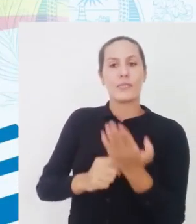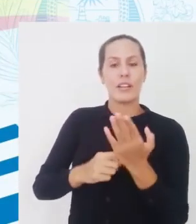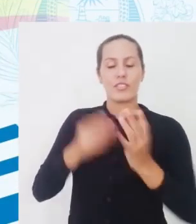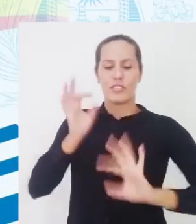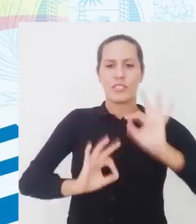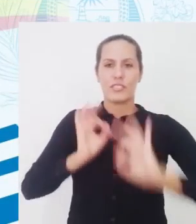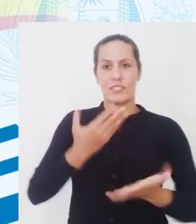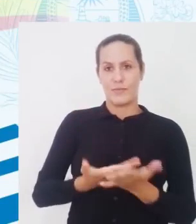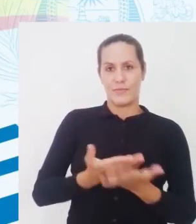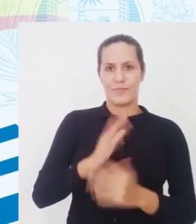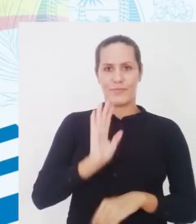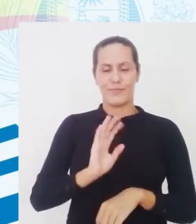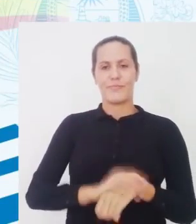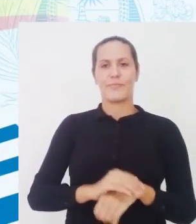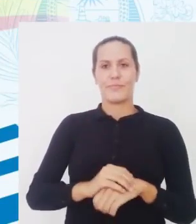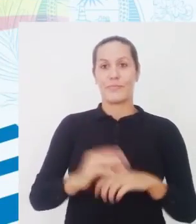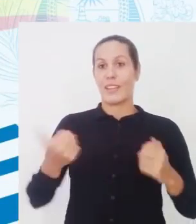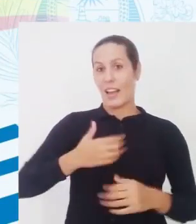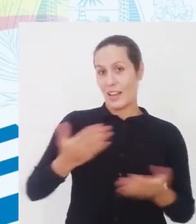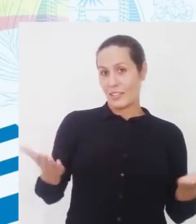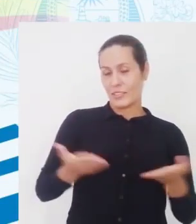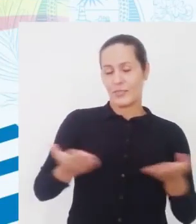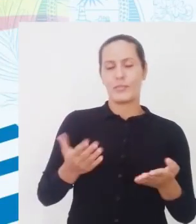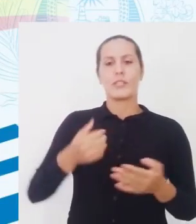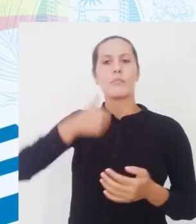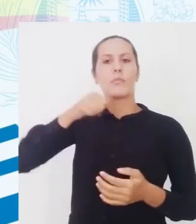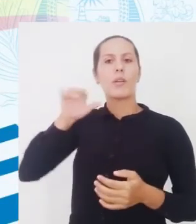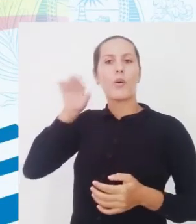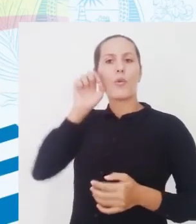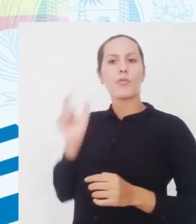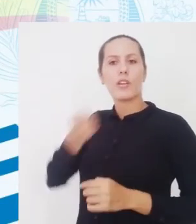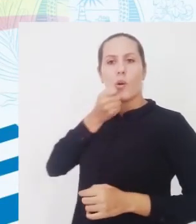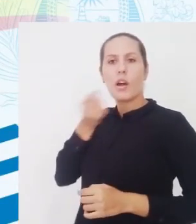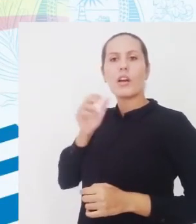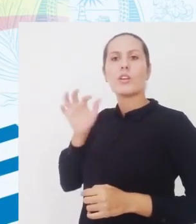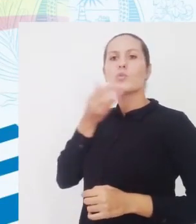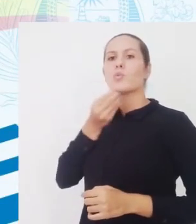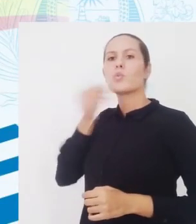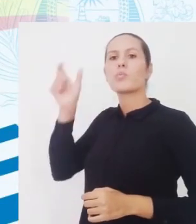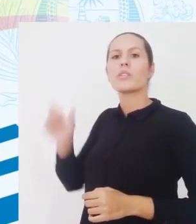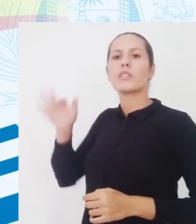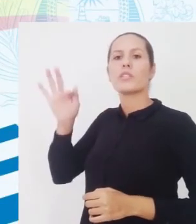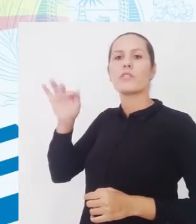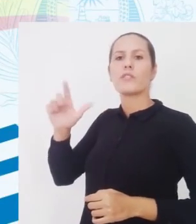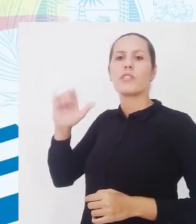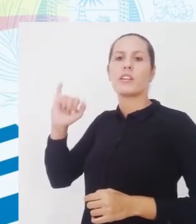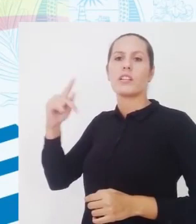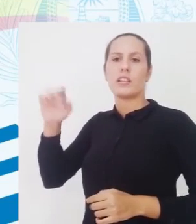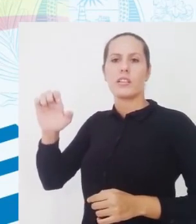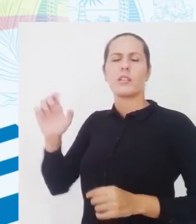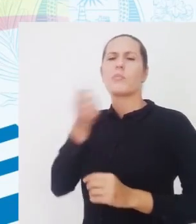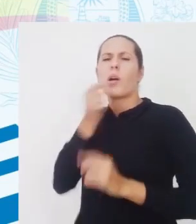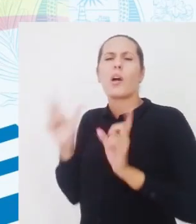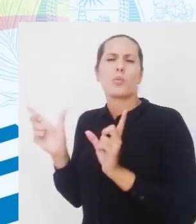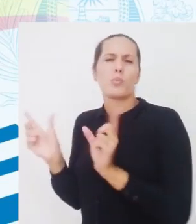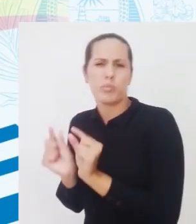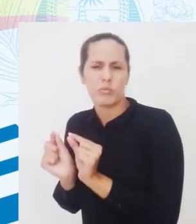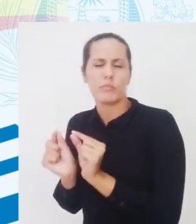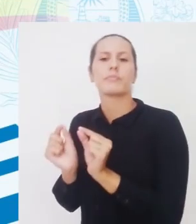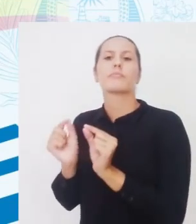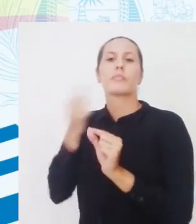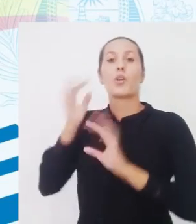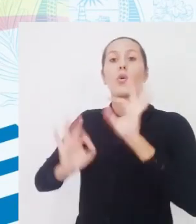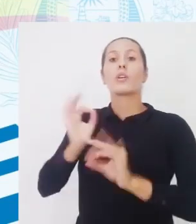mesma família. Acontece que as opiniões foram um pouquinho diferentes, então começou uma grande confusão